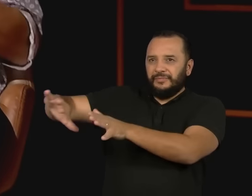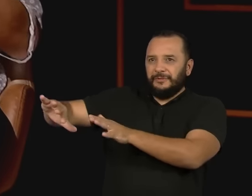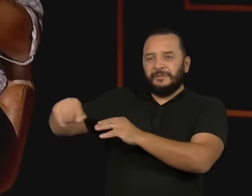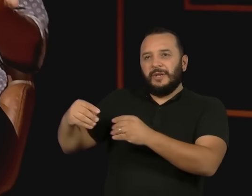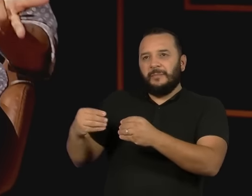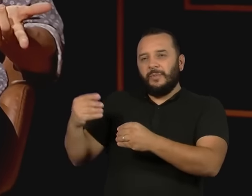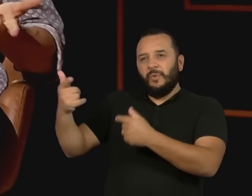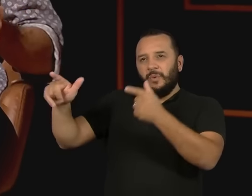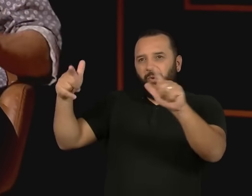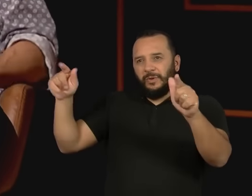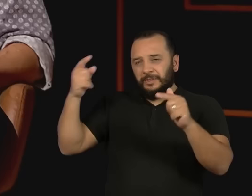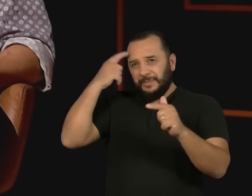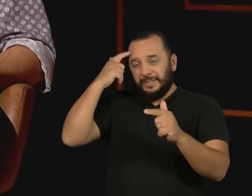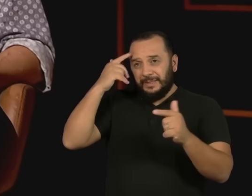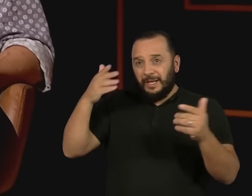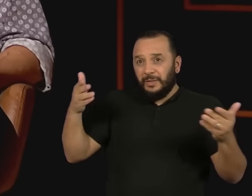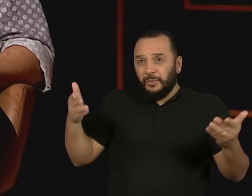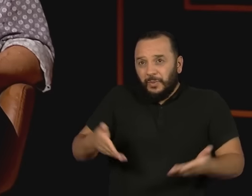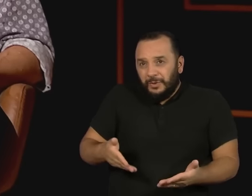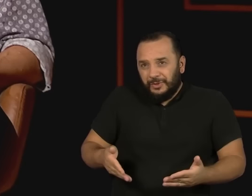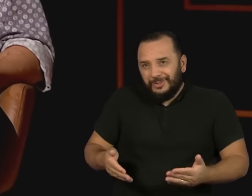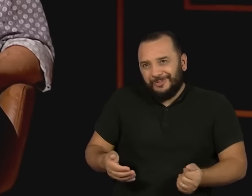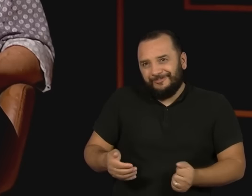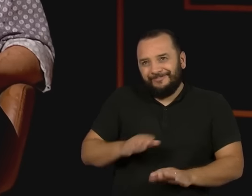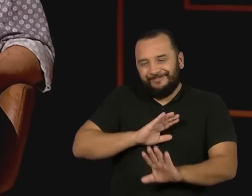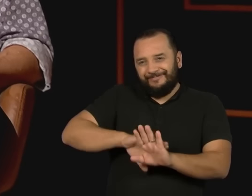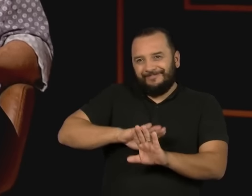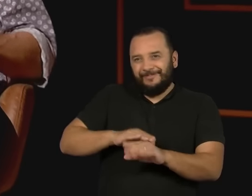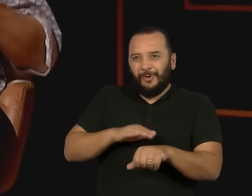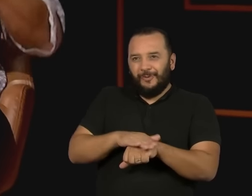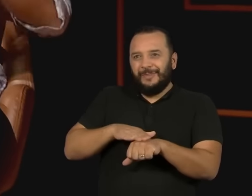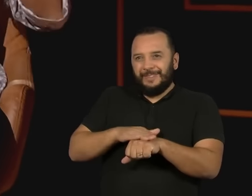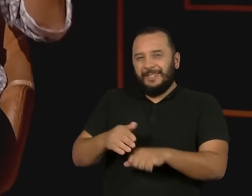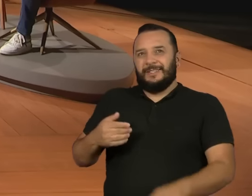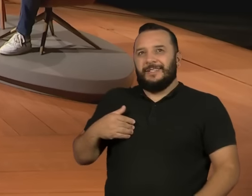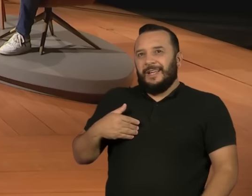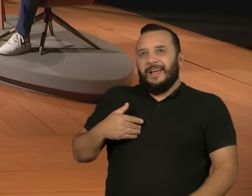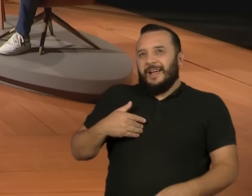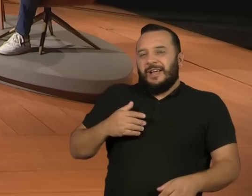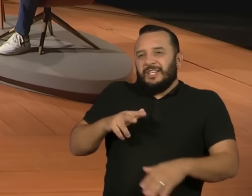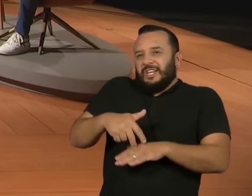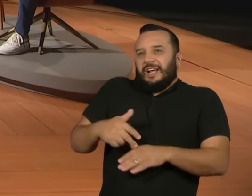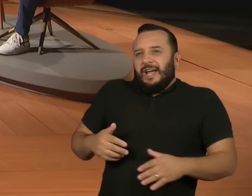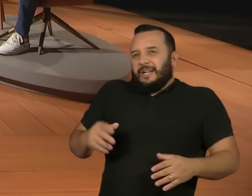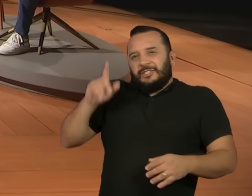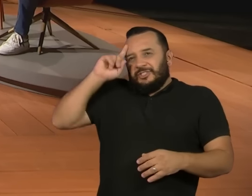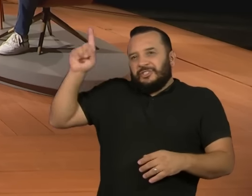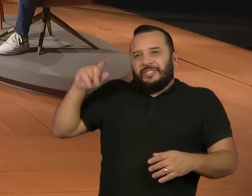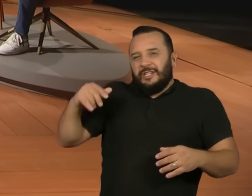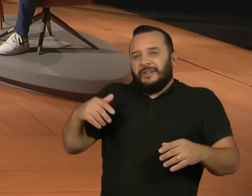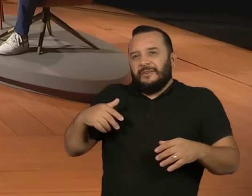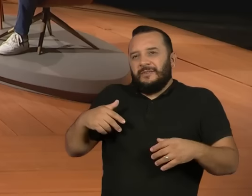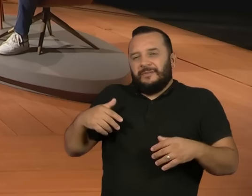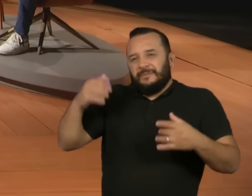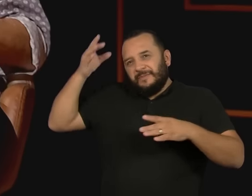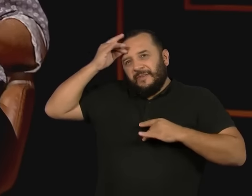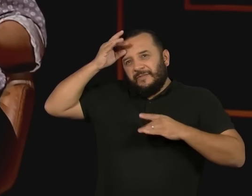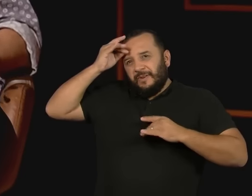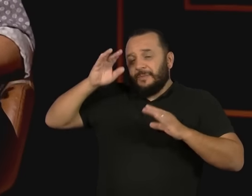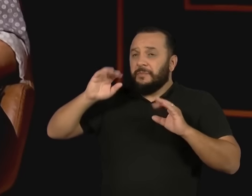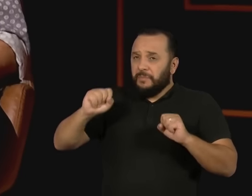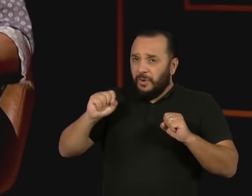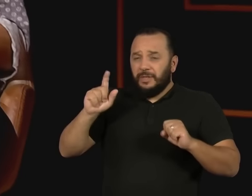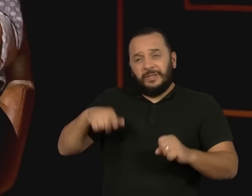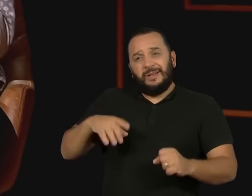concentrado no presente, como a gente estava conversando aqui no bastidor. Né? Não dá para simplesmente, vamos chegar e vamos fazer mais um dia. Aí você pode até fazer, vai fazer um negócio